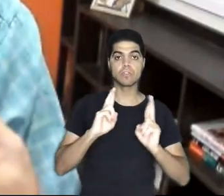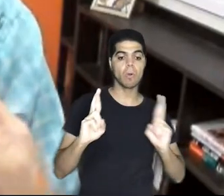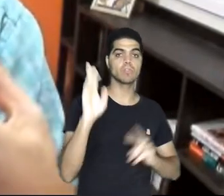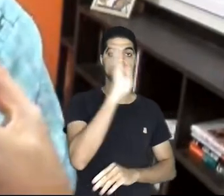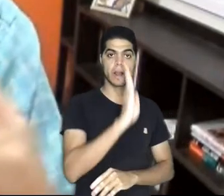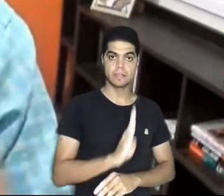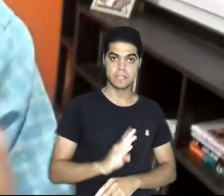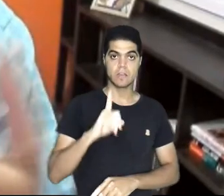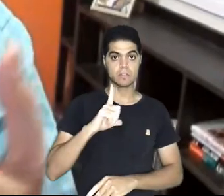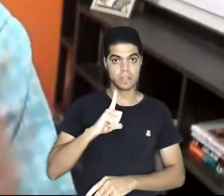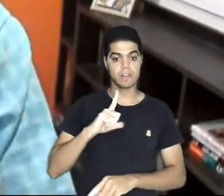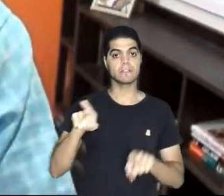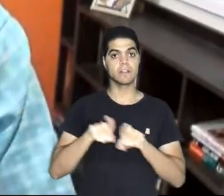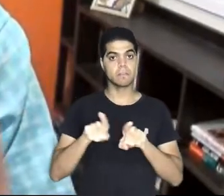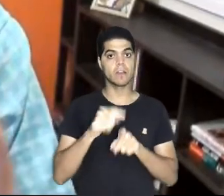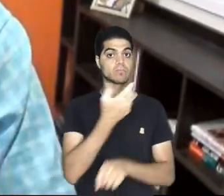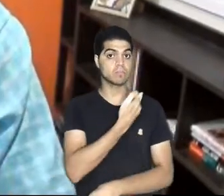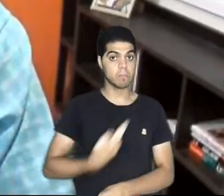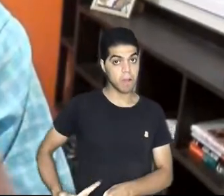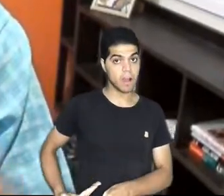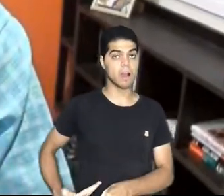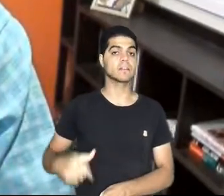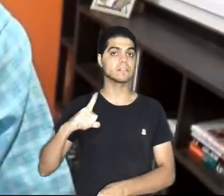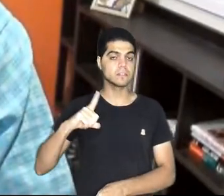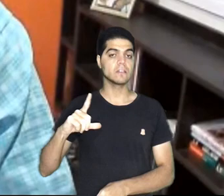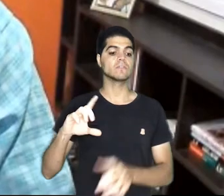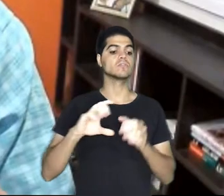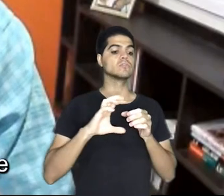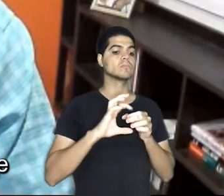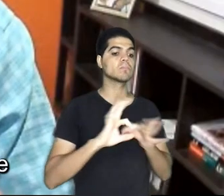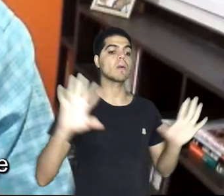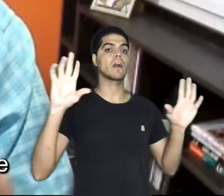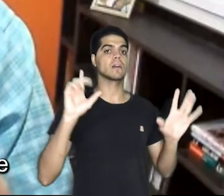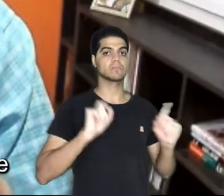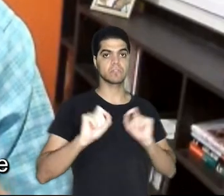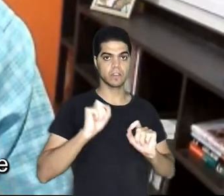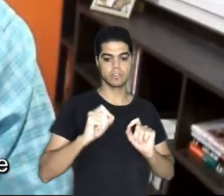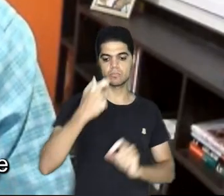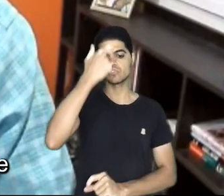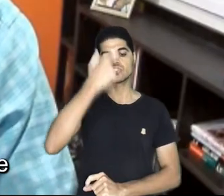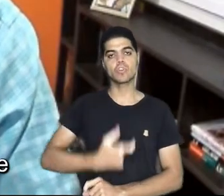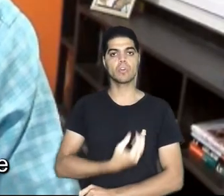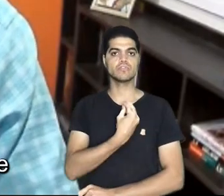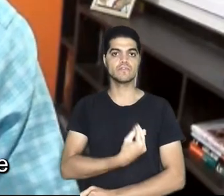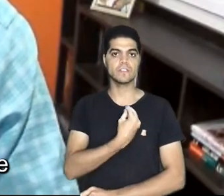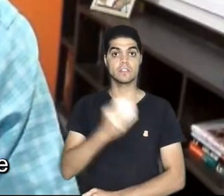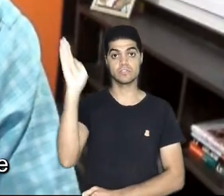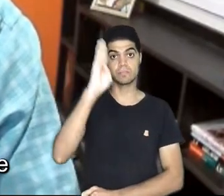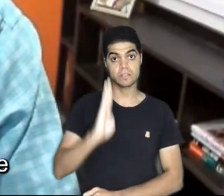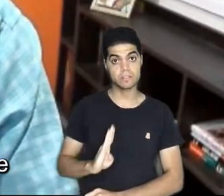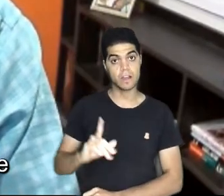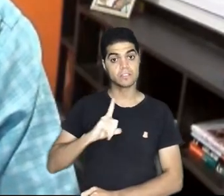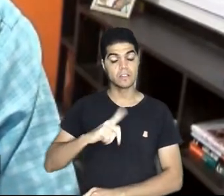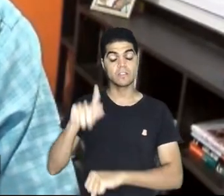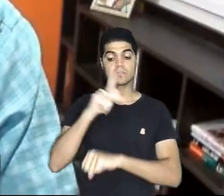dos brasileiros, com o nosso Estado Nacional, que a independência começou a criar, na nossa condição de brasileiros, na nossa condição, então, de